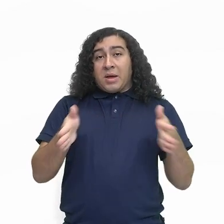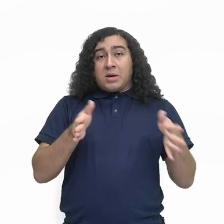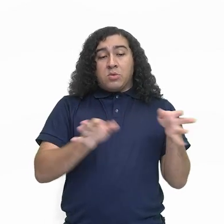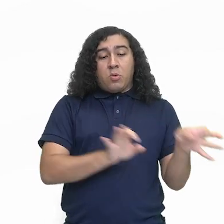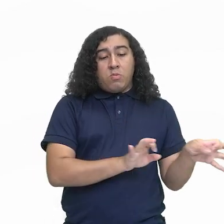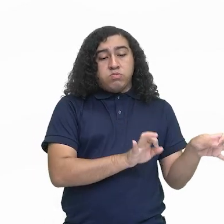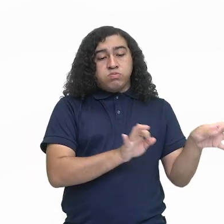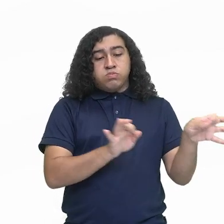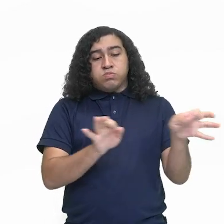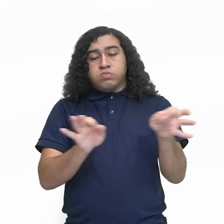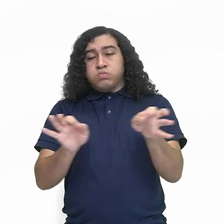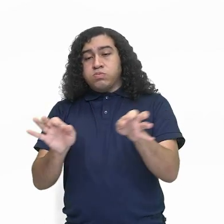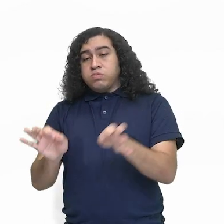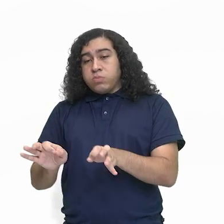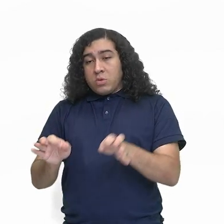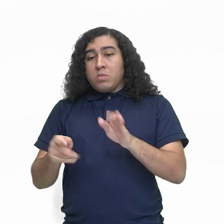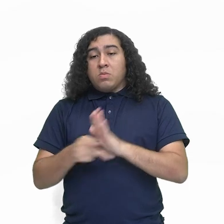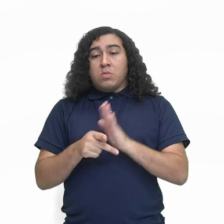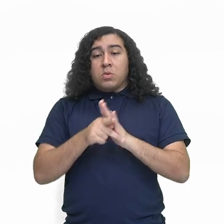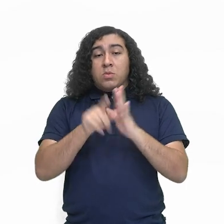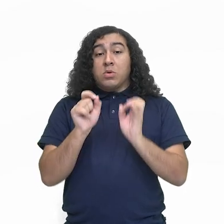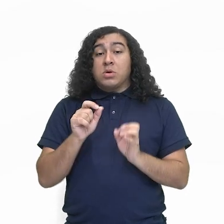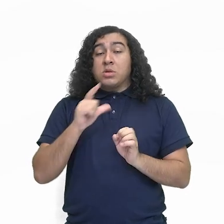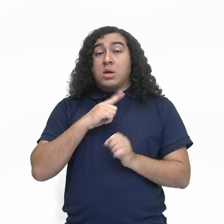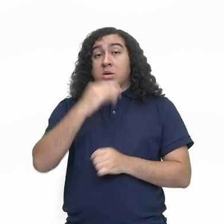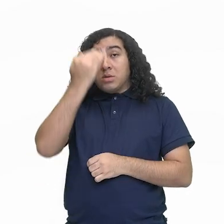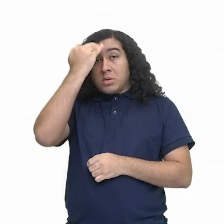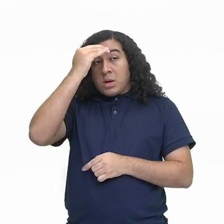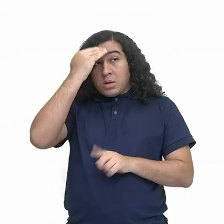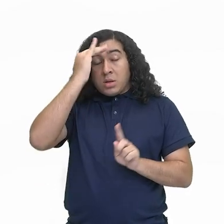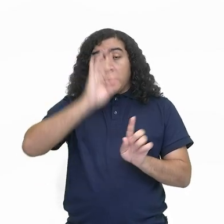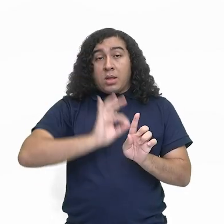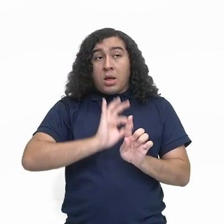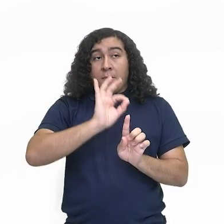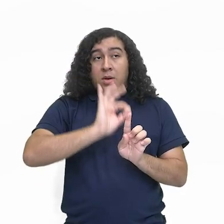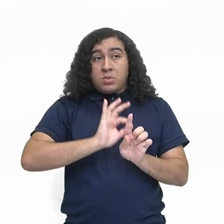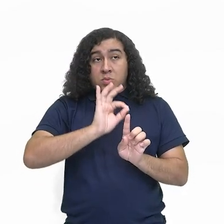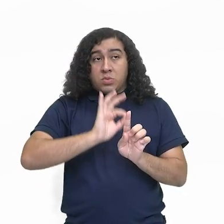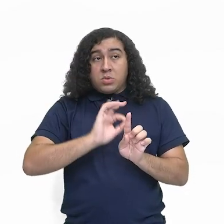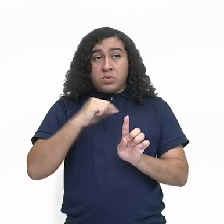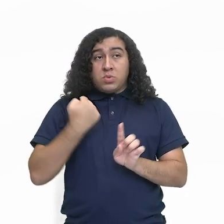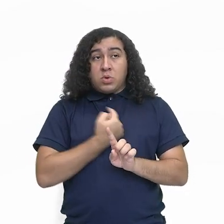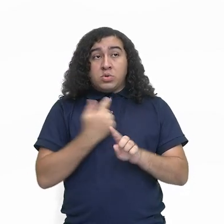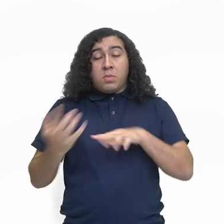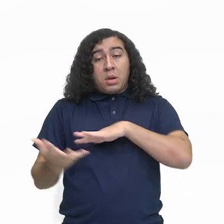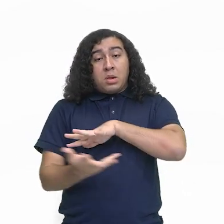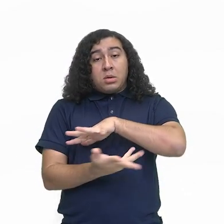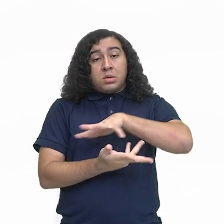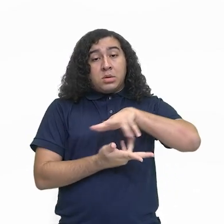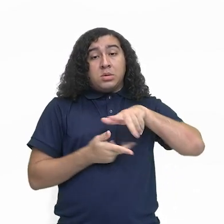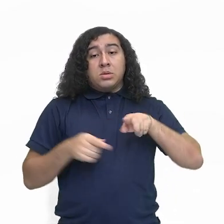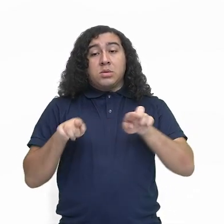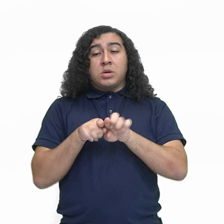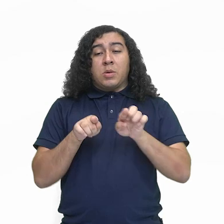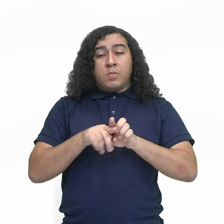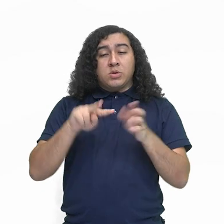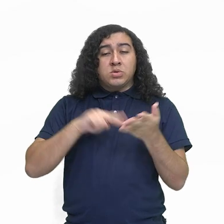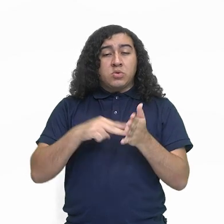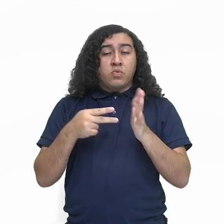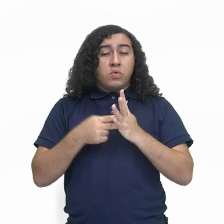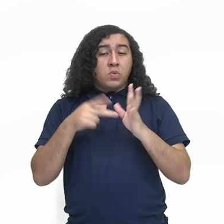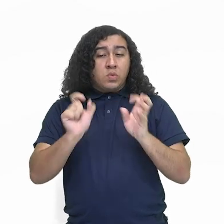nos padrões aí de temperatura do nosso planeta e que vai acarretar também